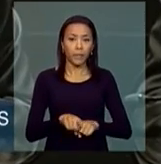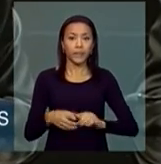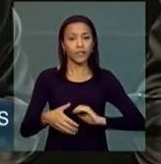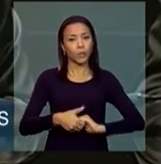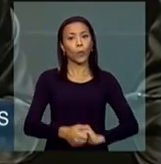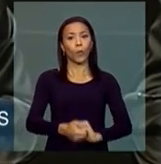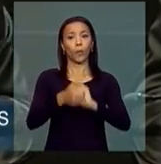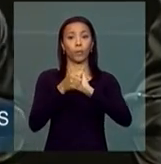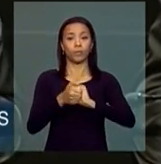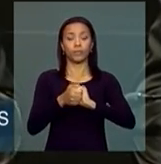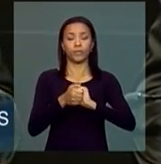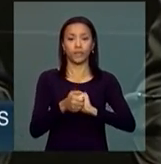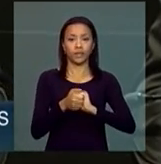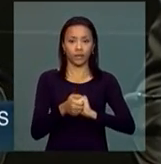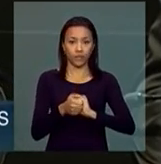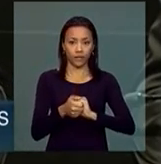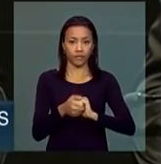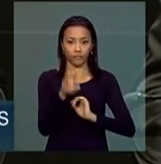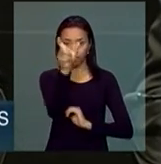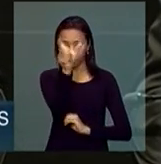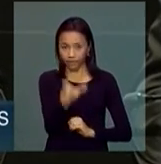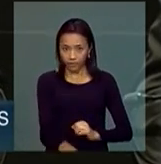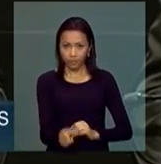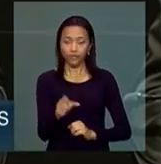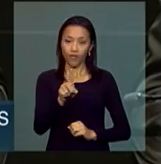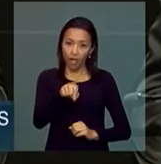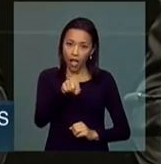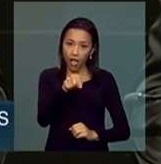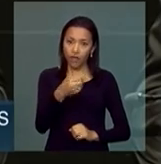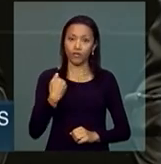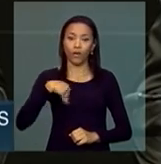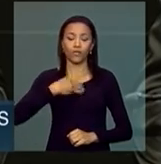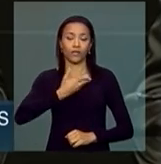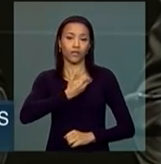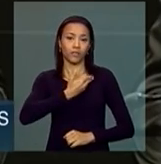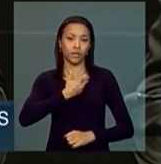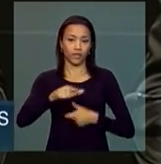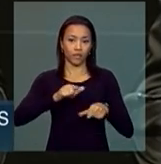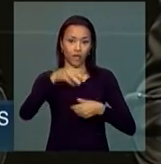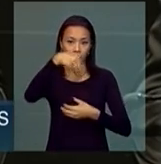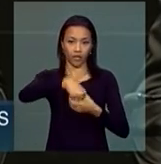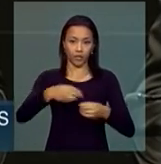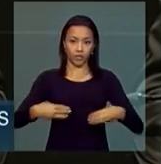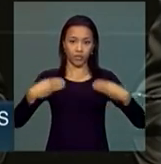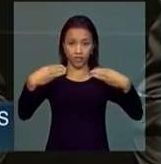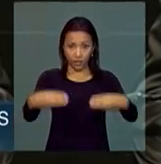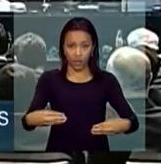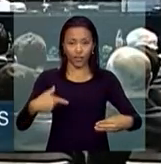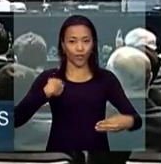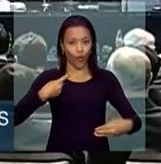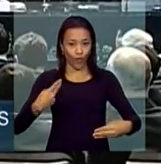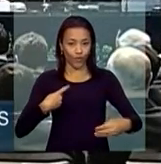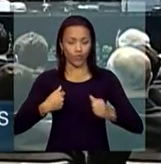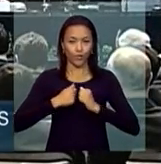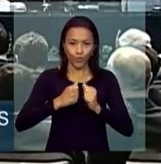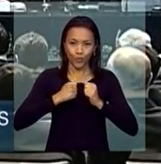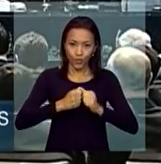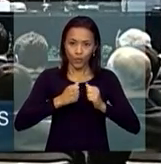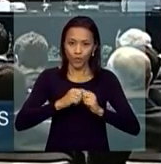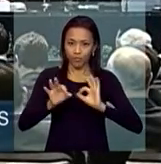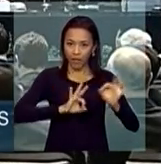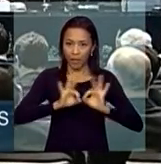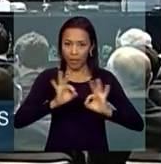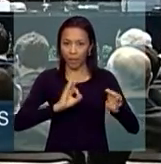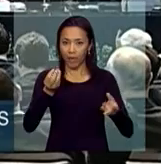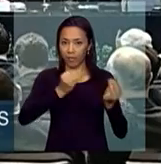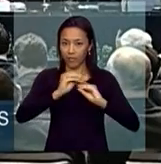aqui também o Niri Geller, que é o nosso colega de ministério, a gente tem trabalhado muito junto na elaboração desse plano